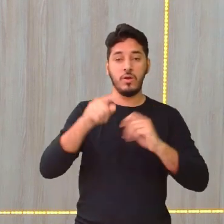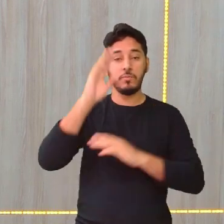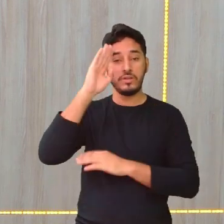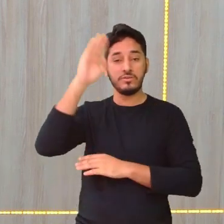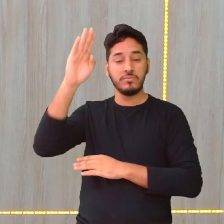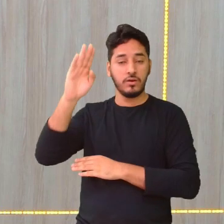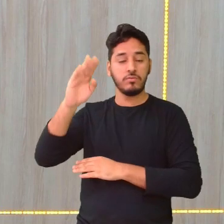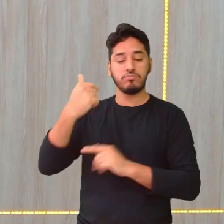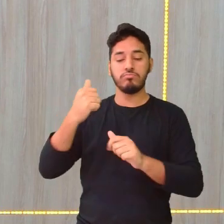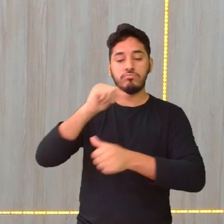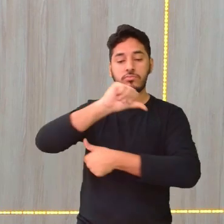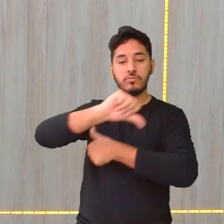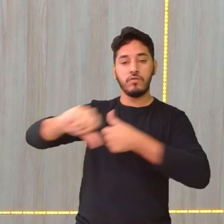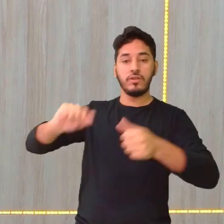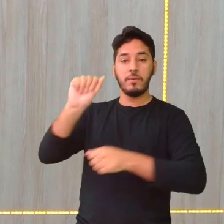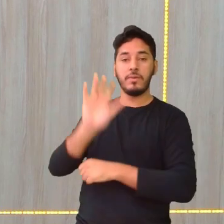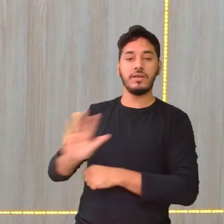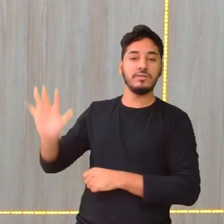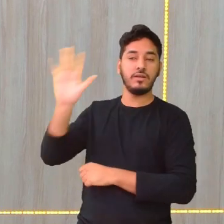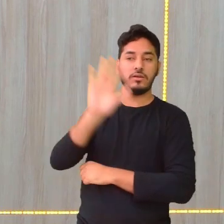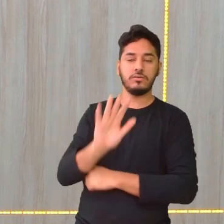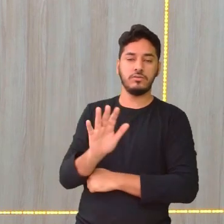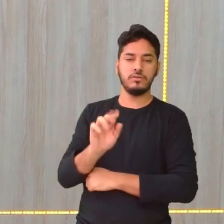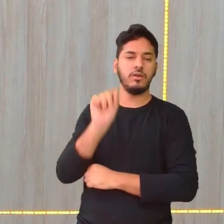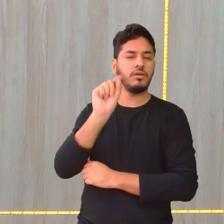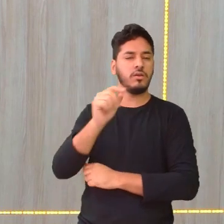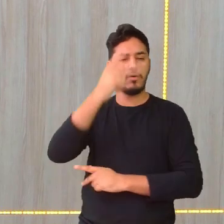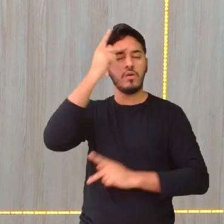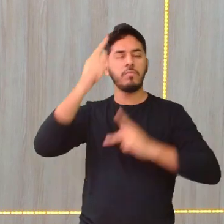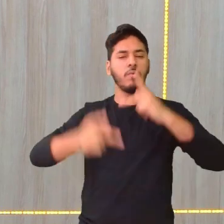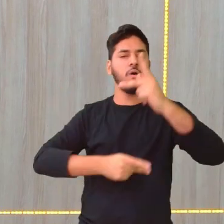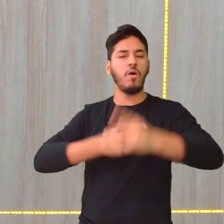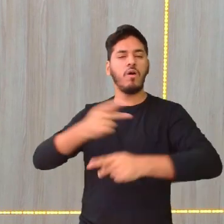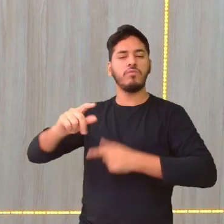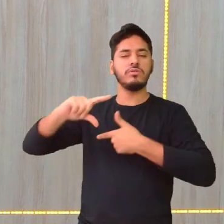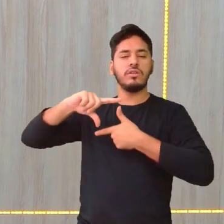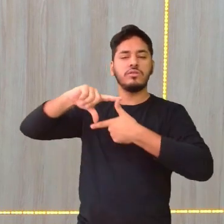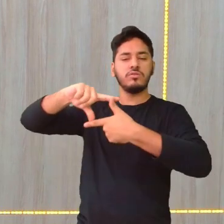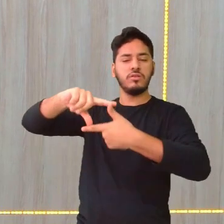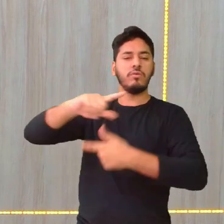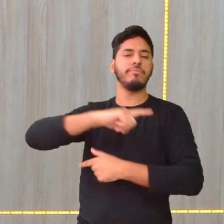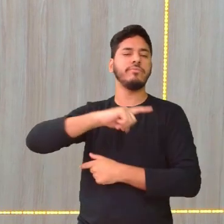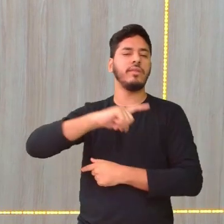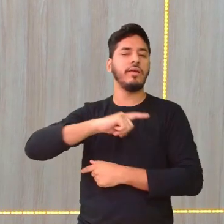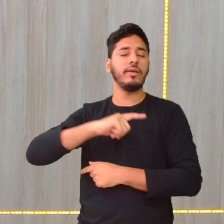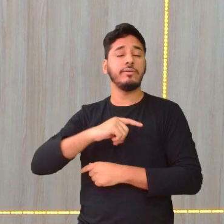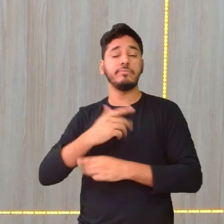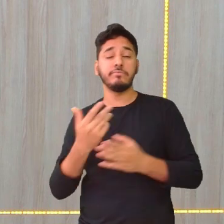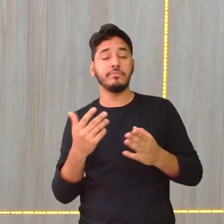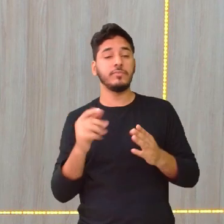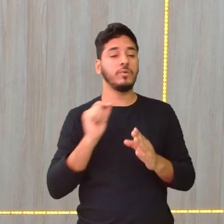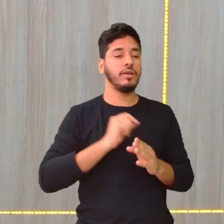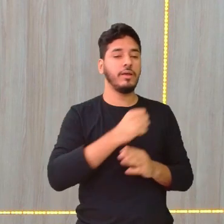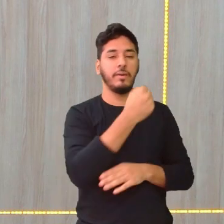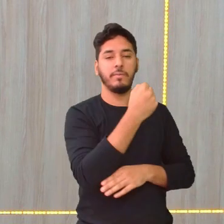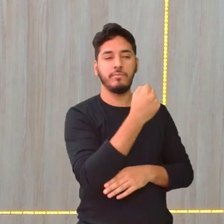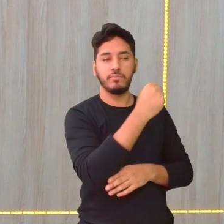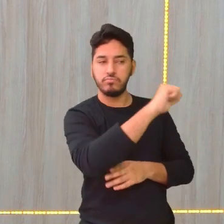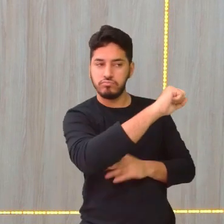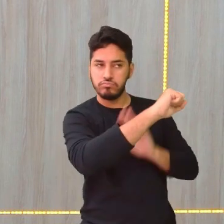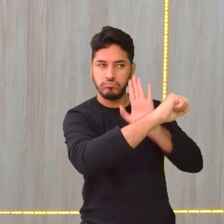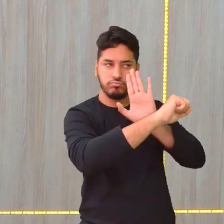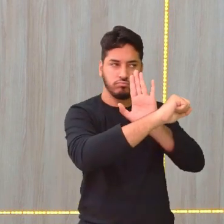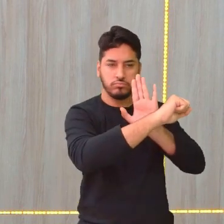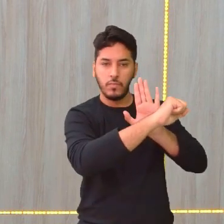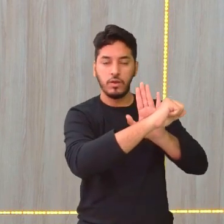agente modificador da paisagem. E que os povos tradicionais eles têm a tendência de proteger suas terras,